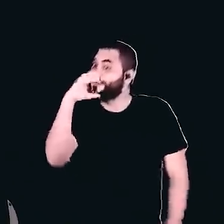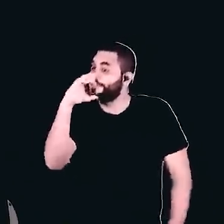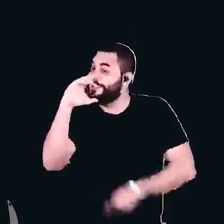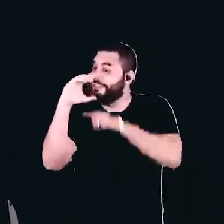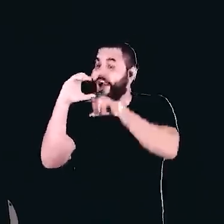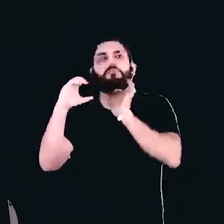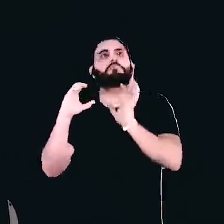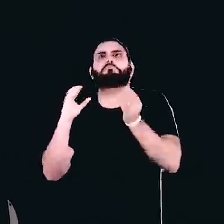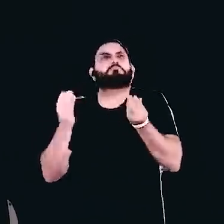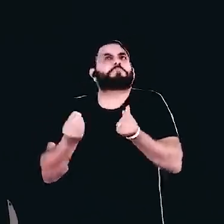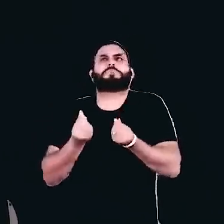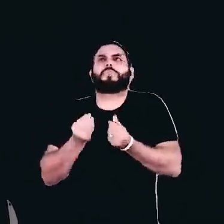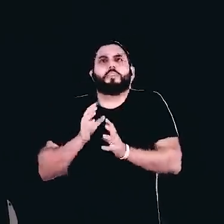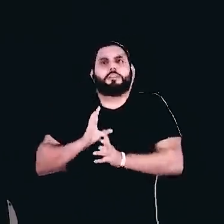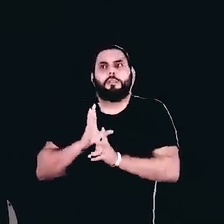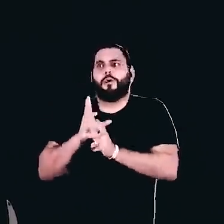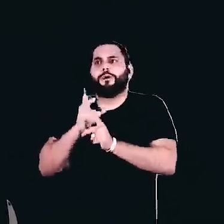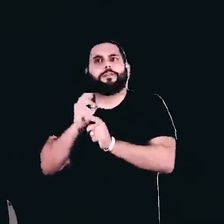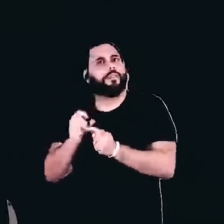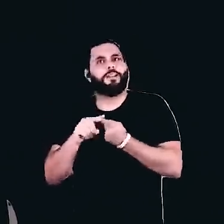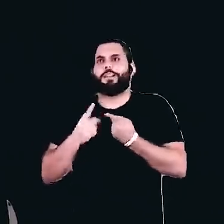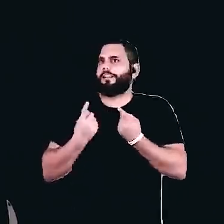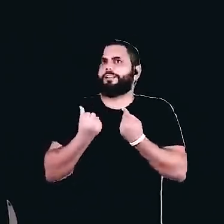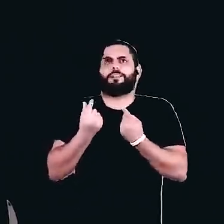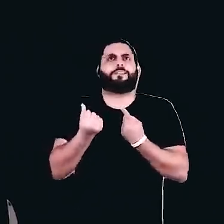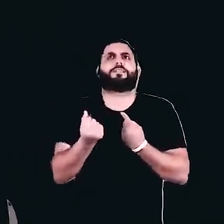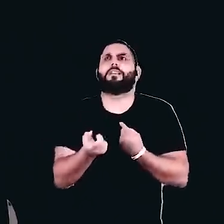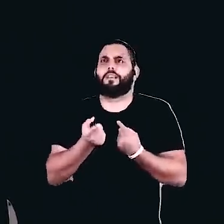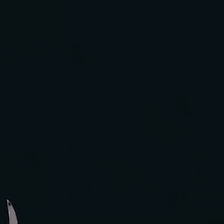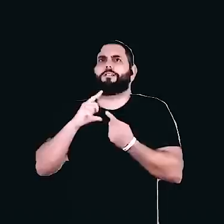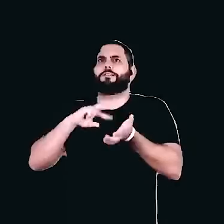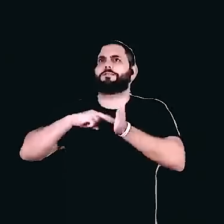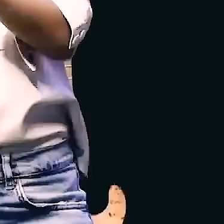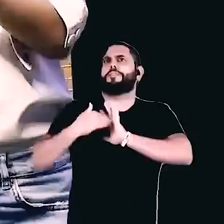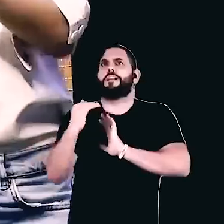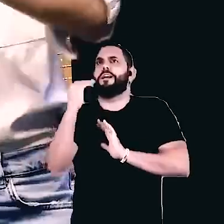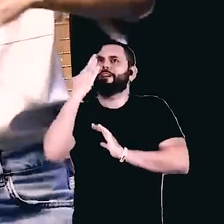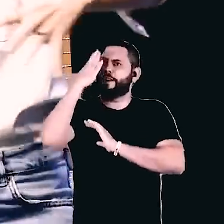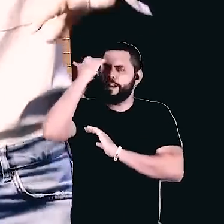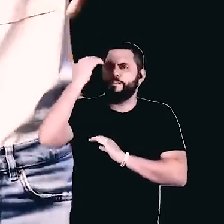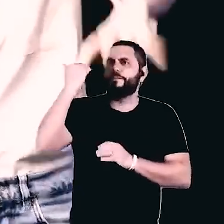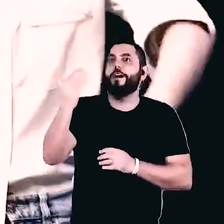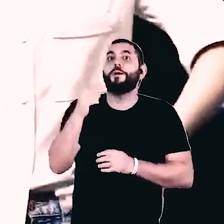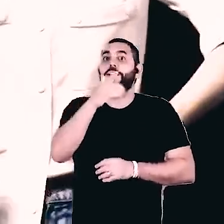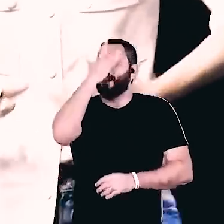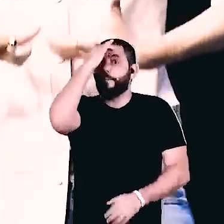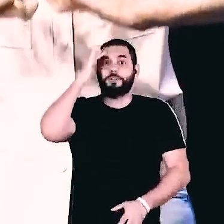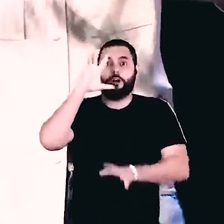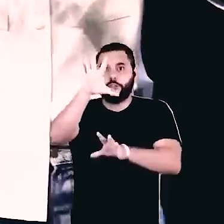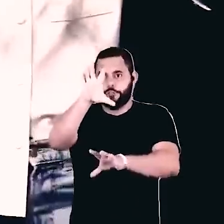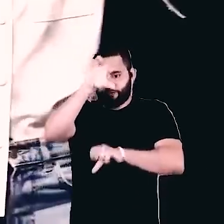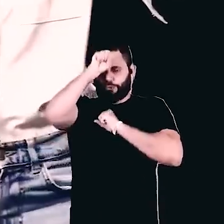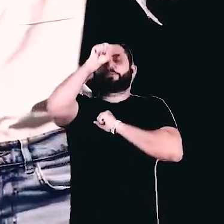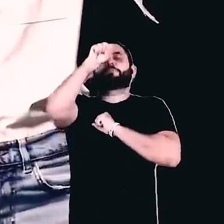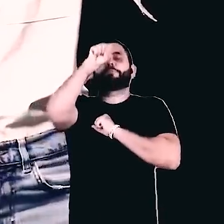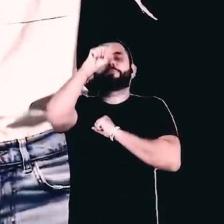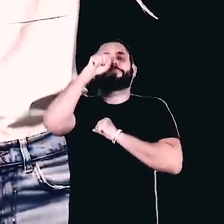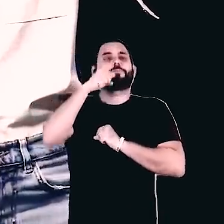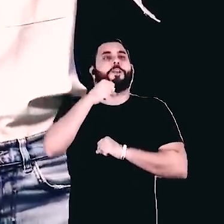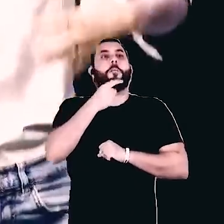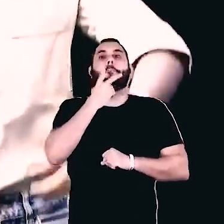mais de poder, de dinheiro, de posição, de fama. Que ela já incorpora o espírito de